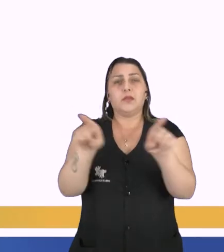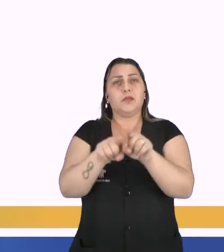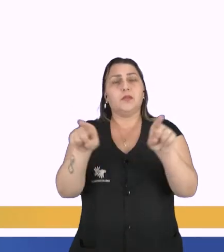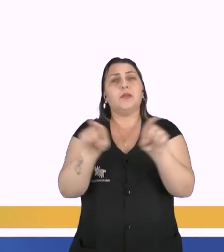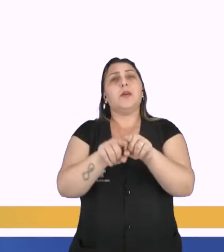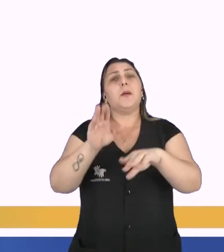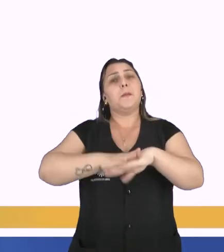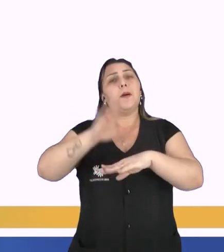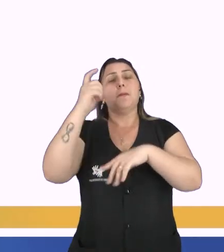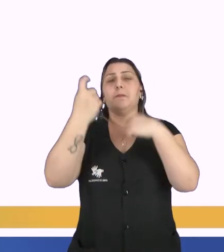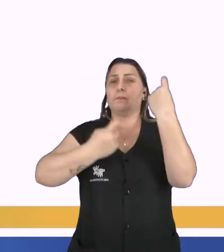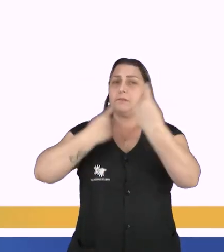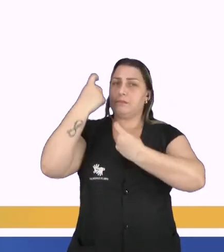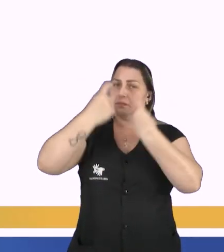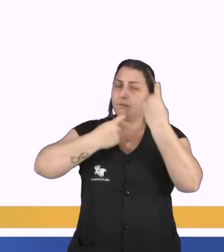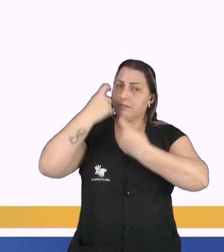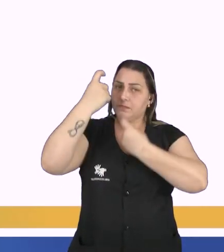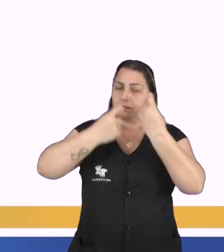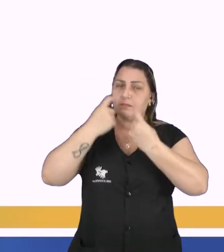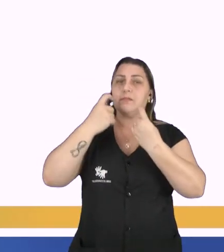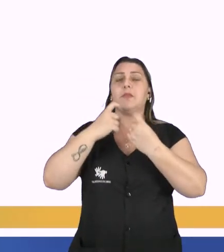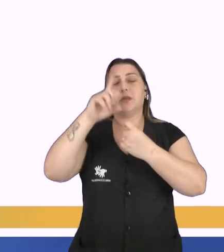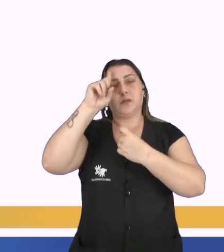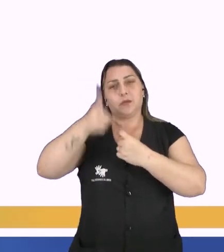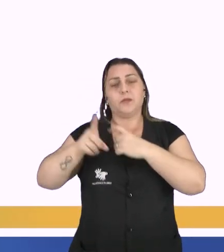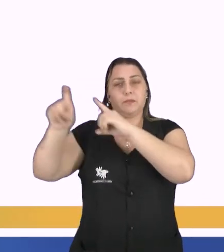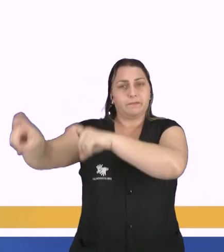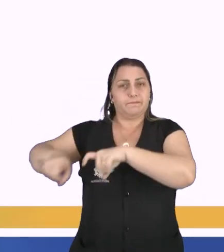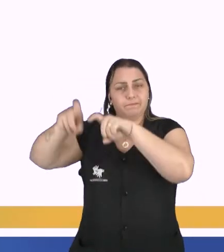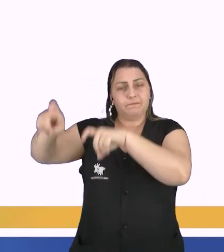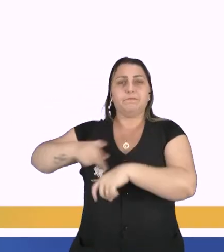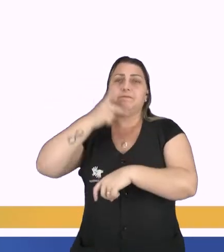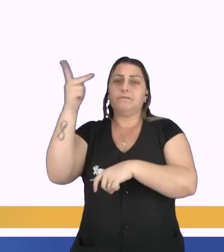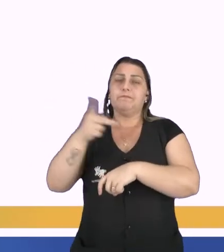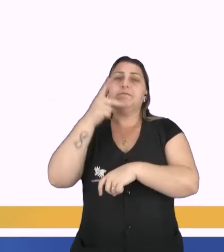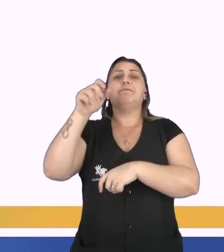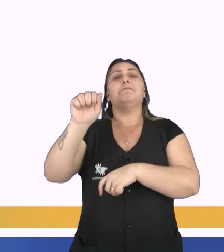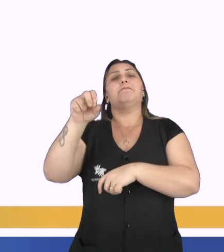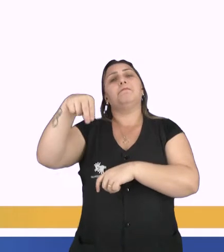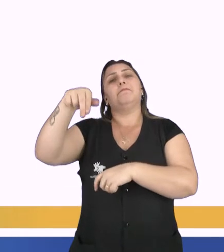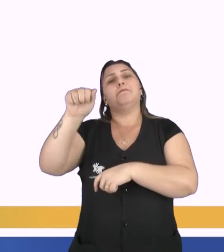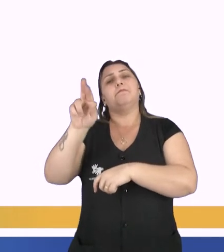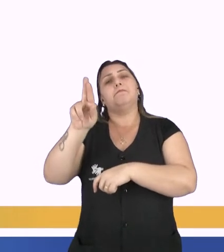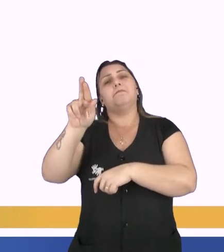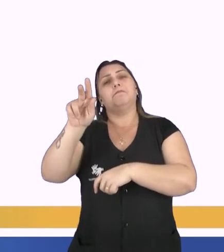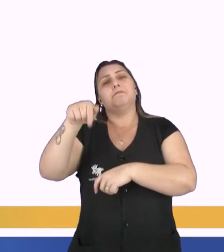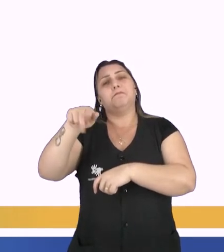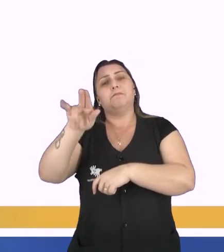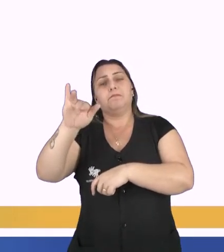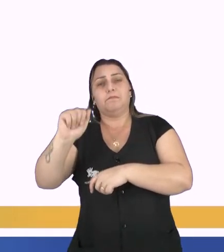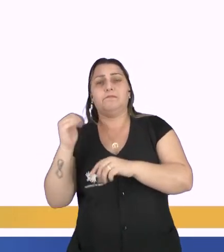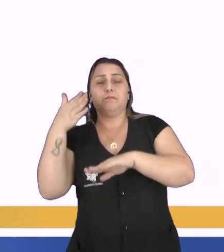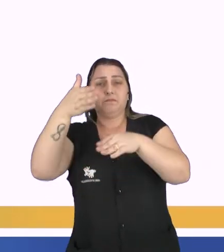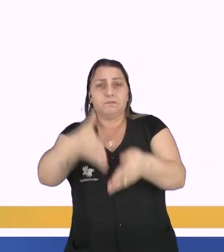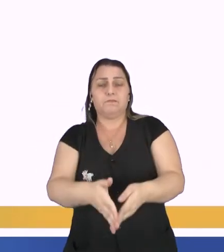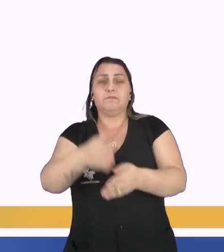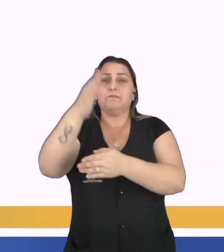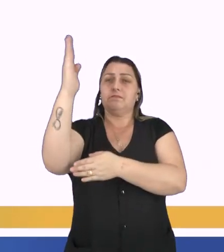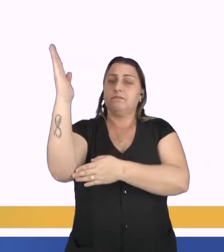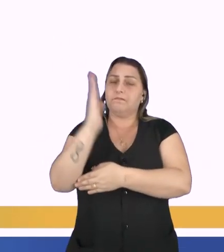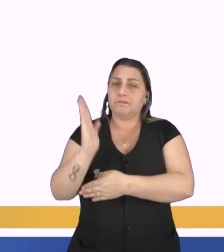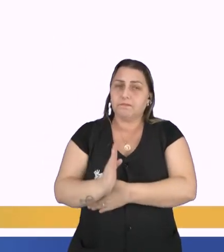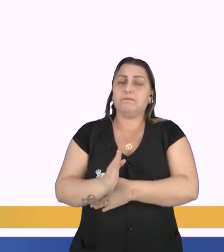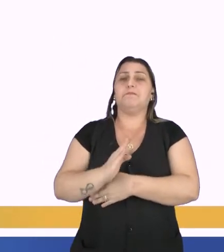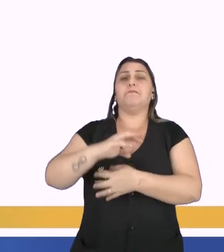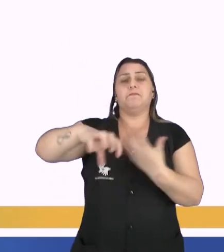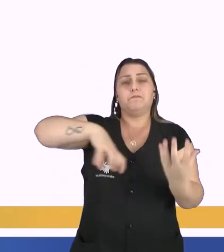Essa era a maior preocupação, então, desses grandes proprietários rurais, que eles falavam de uma anarquia que poderia chegar ao Brasil, muita revolução, e eles não